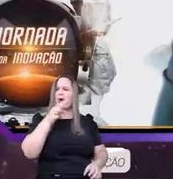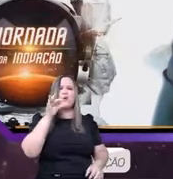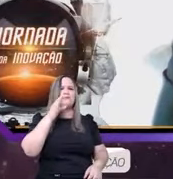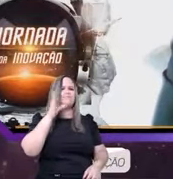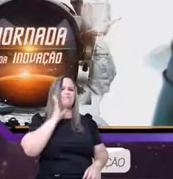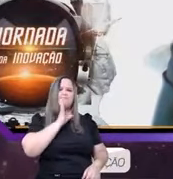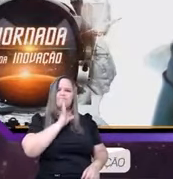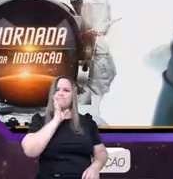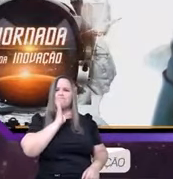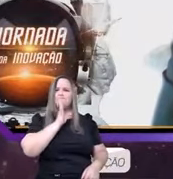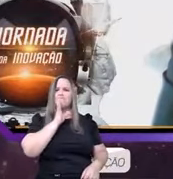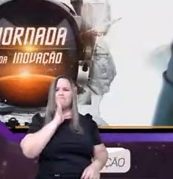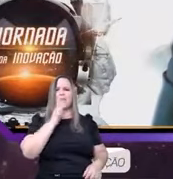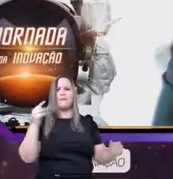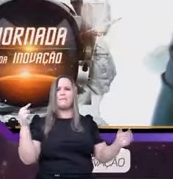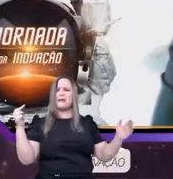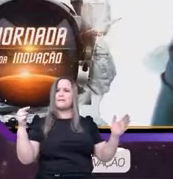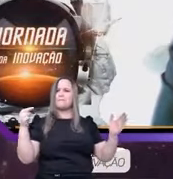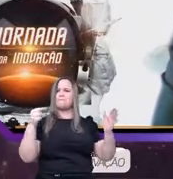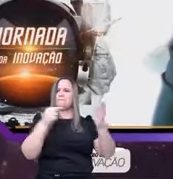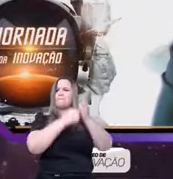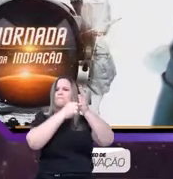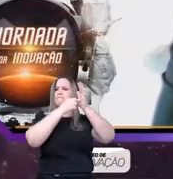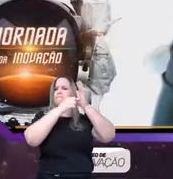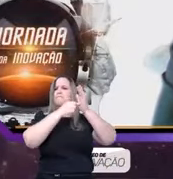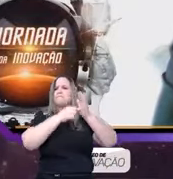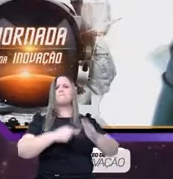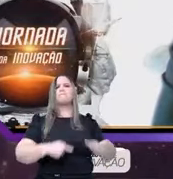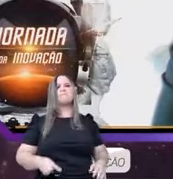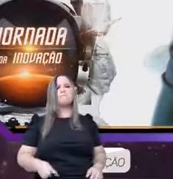marca mesmo, né? Em termos de